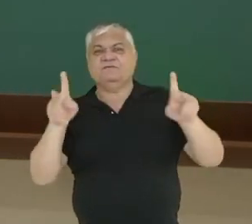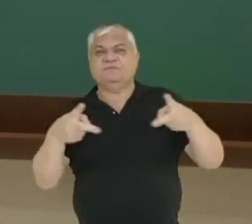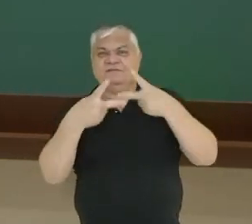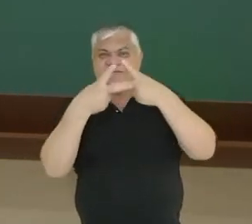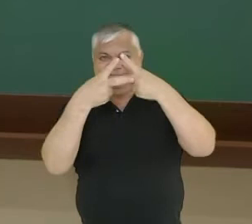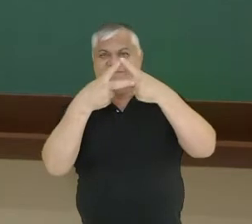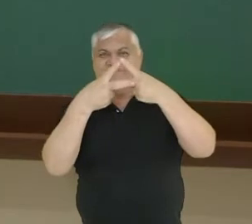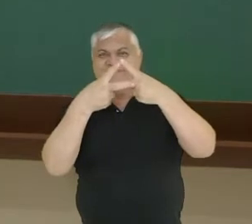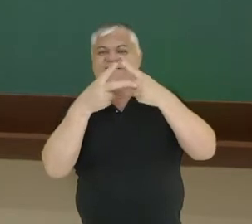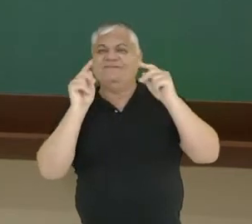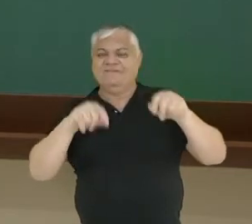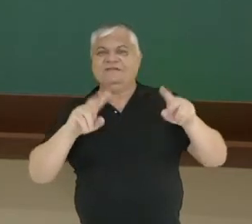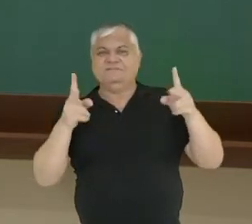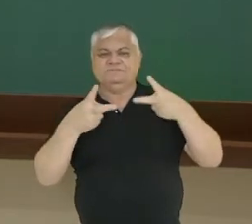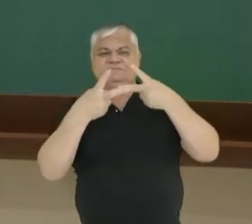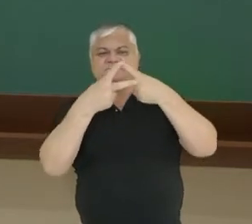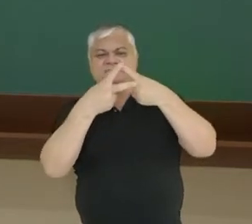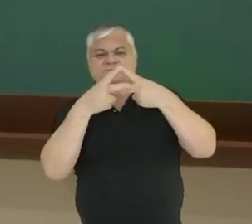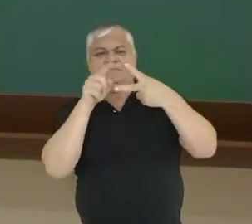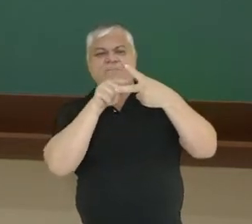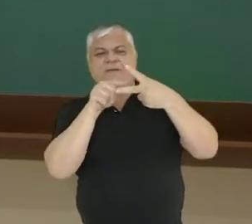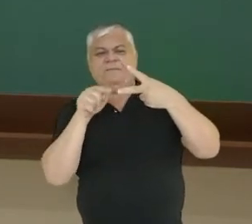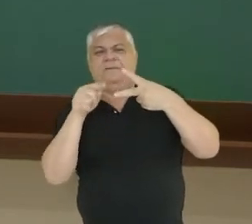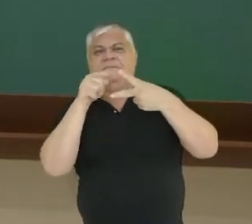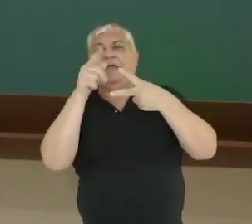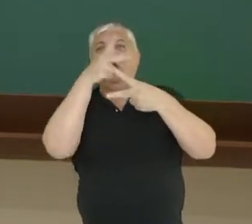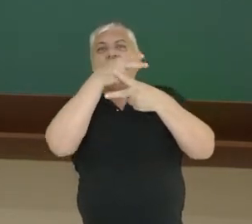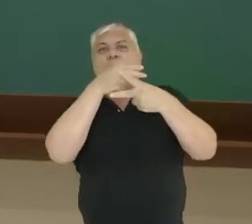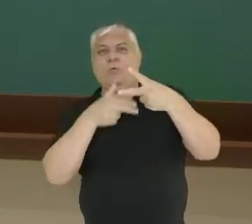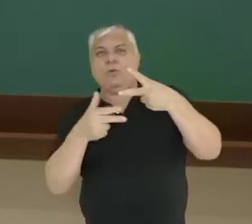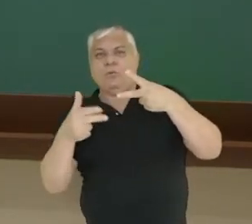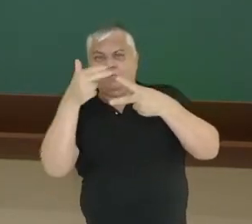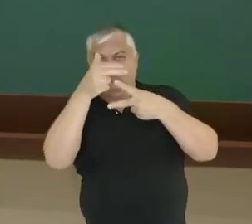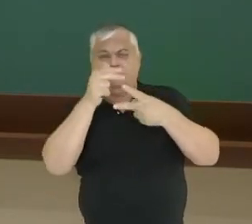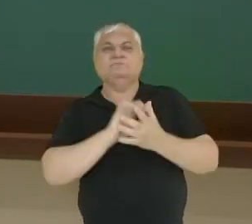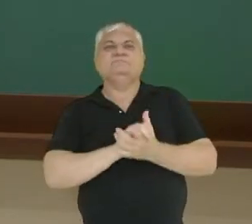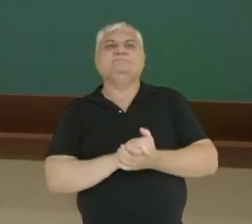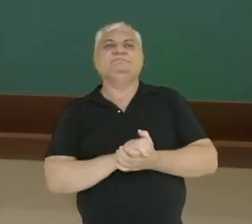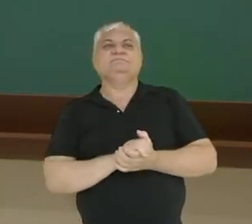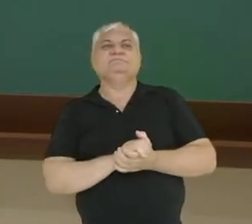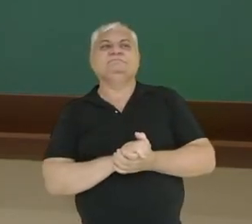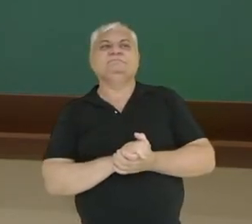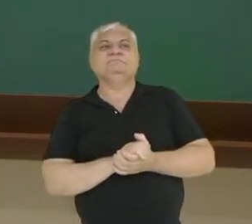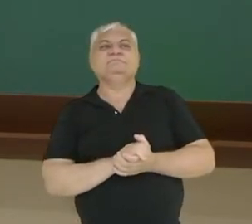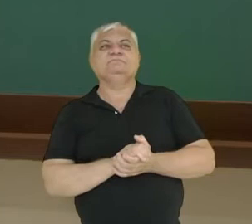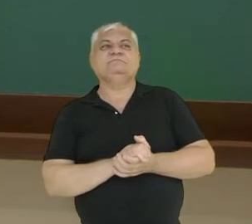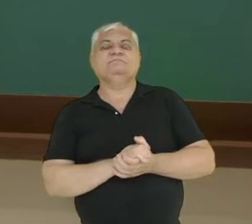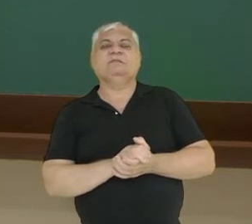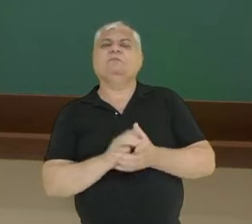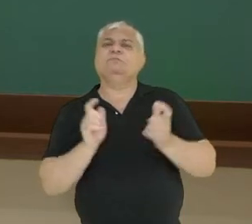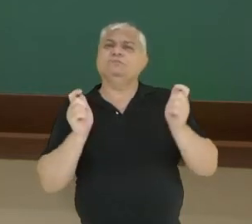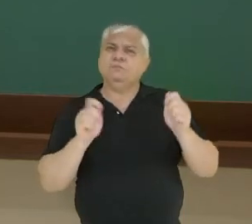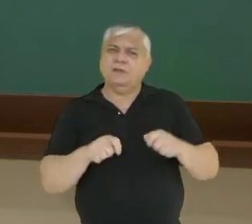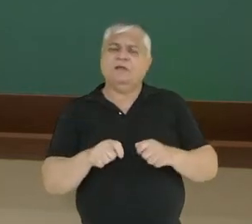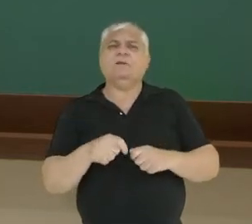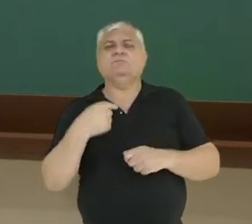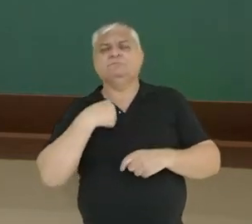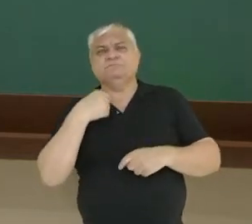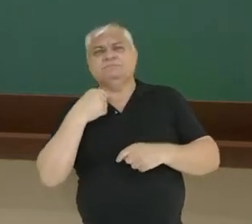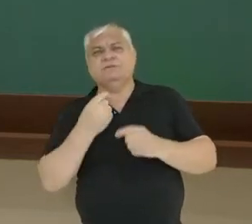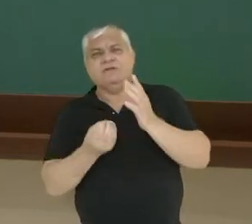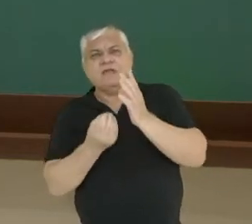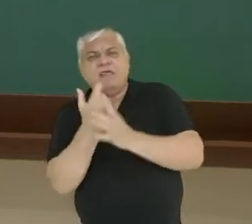um triângulo com todos os lados iguais. Então, nós podemos